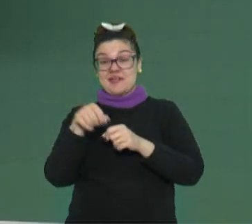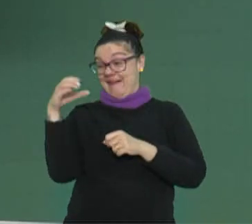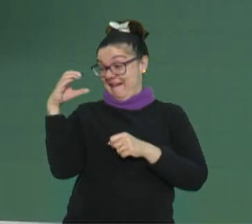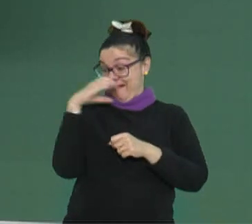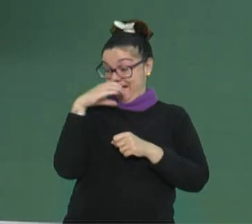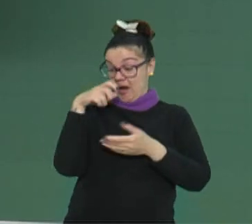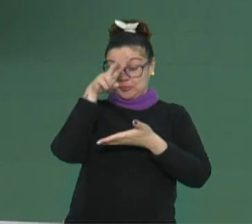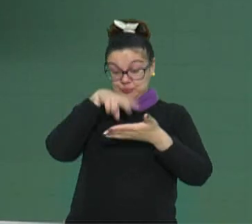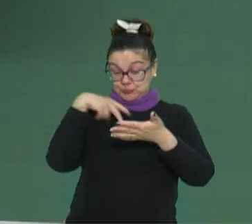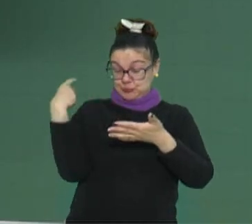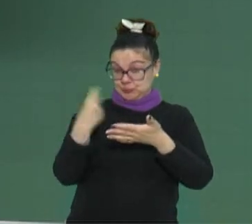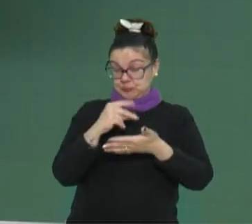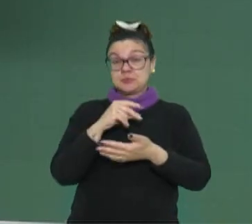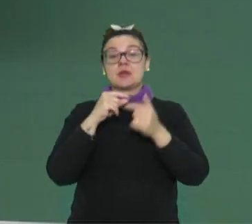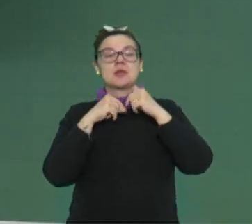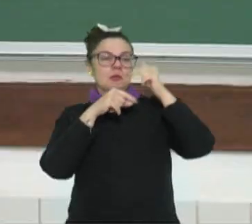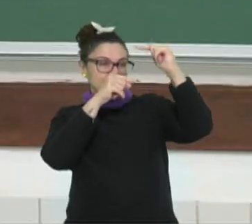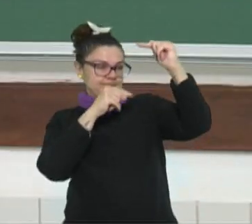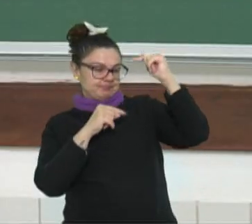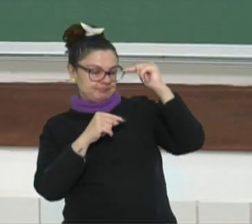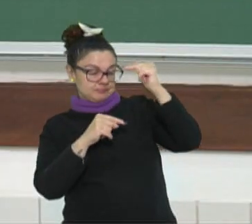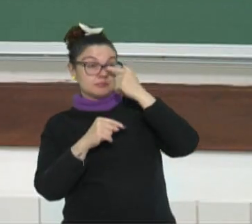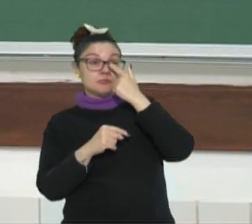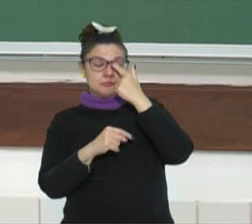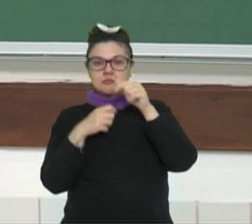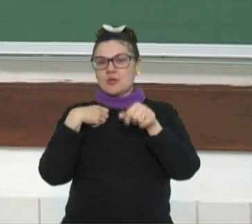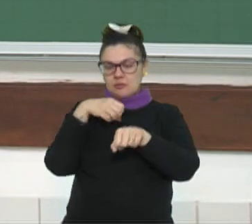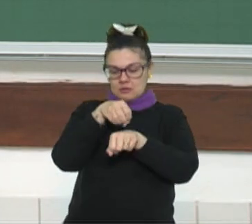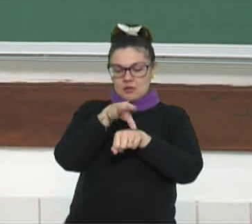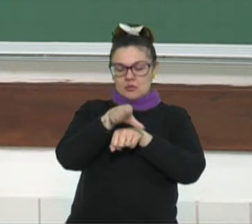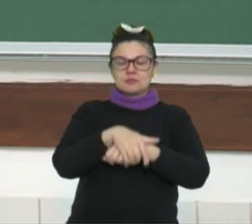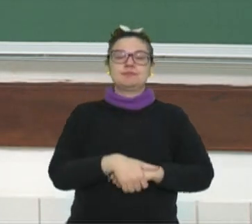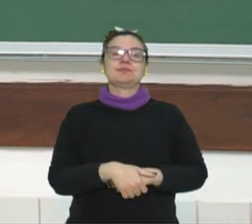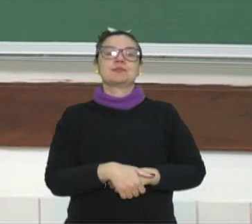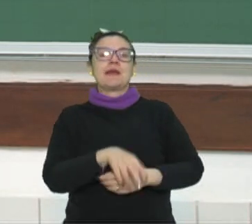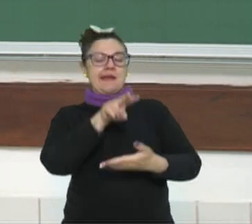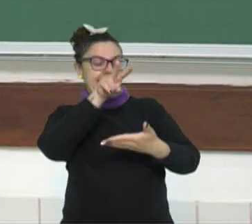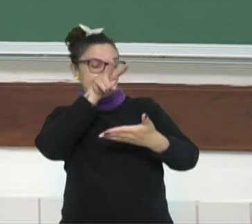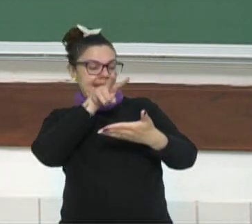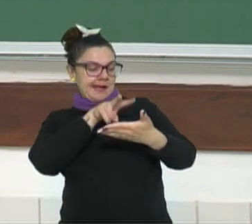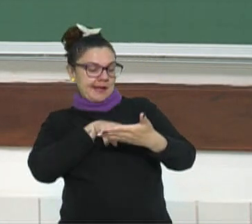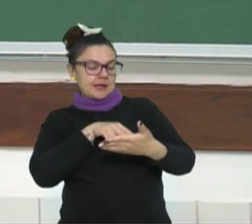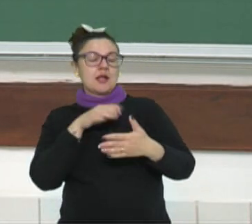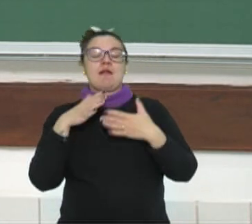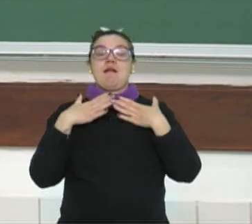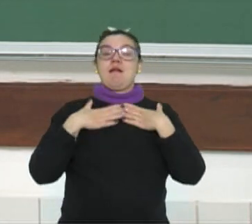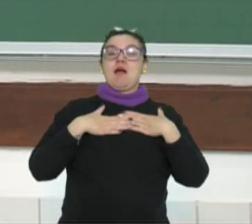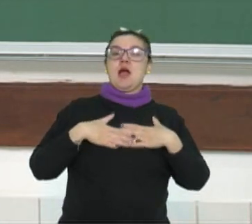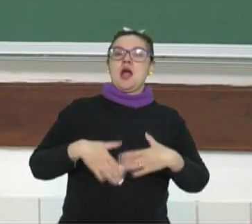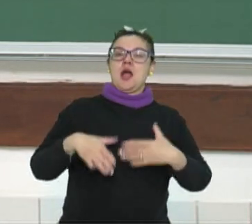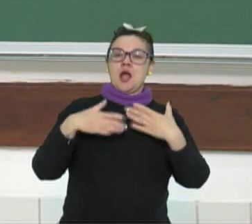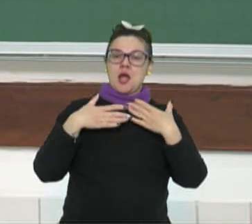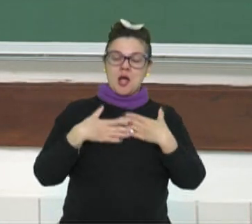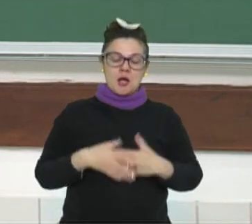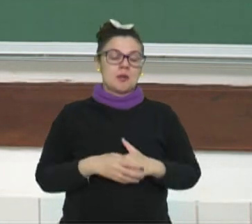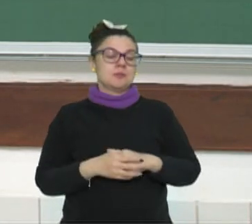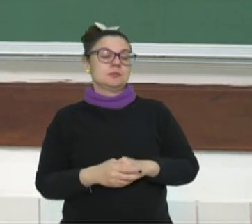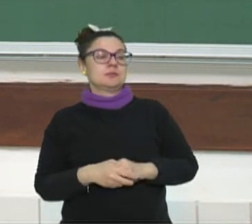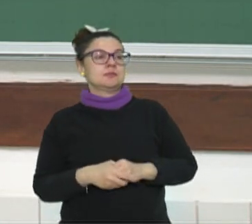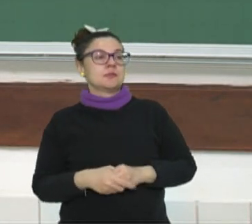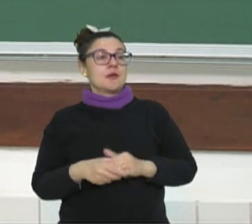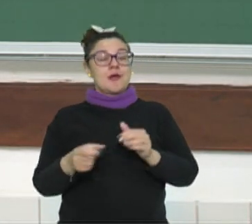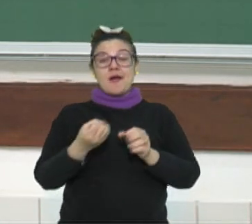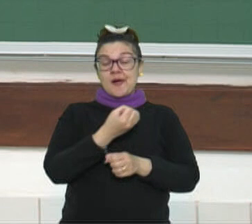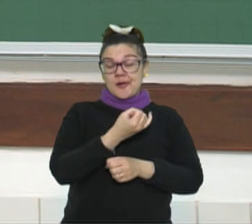rápido, é uma questão grande. Então, o que eu te digo? Dá uma lida com bastante atenção, logo de cara, quando vier a questão.